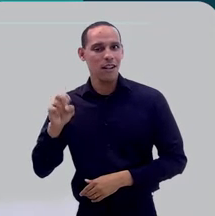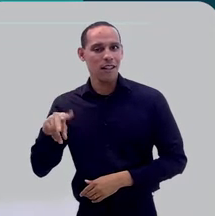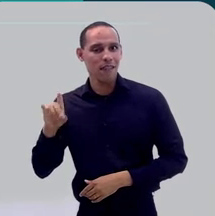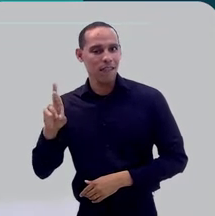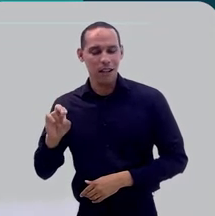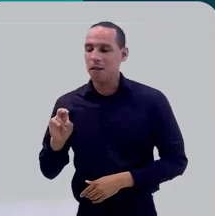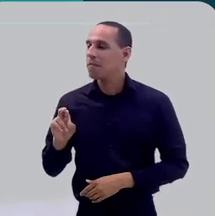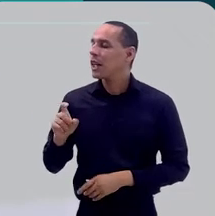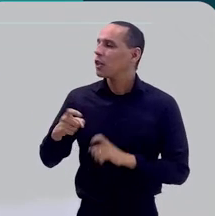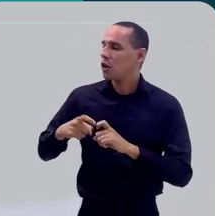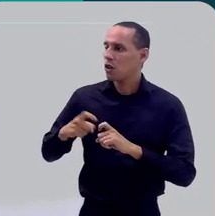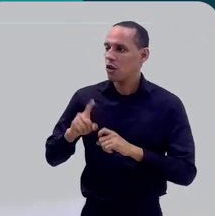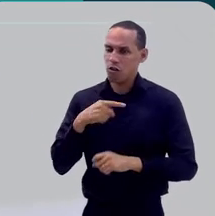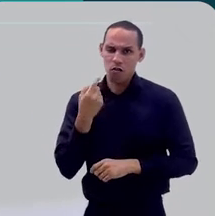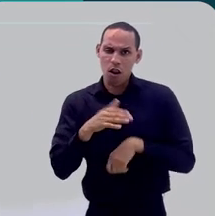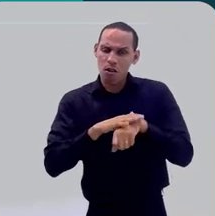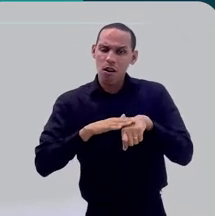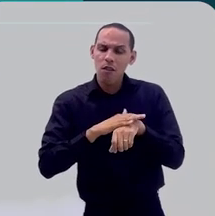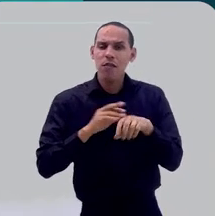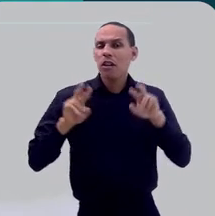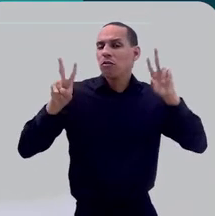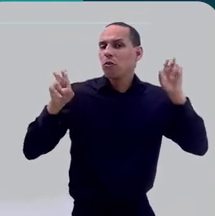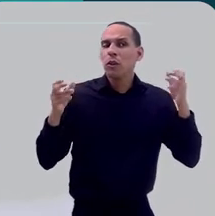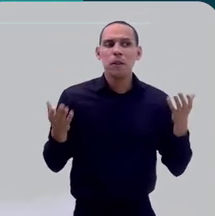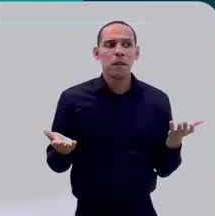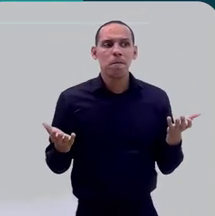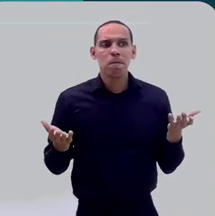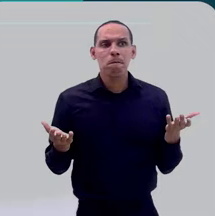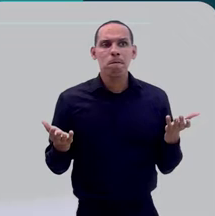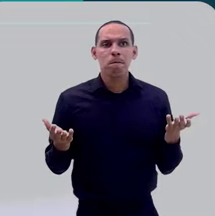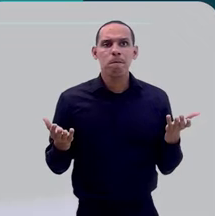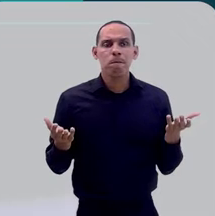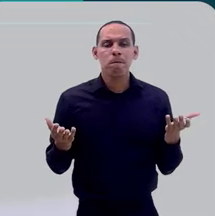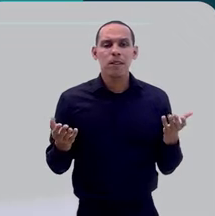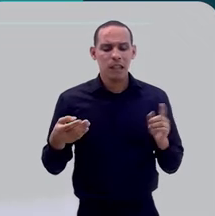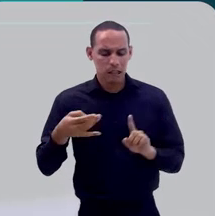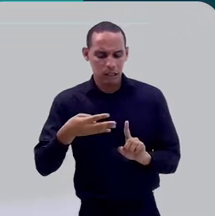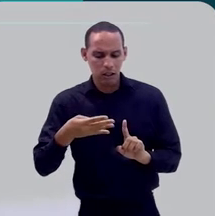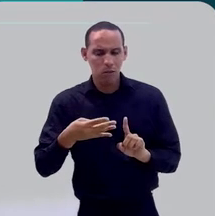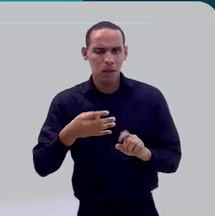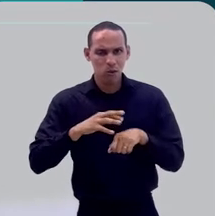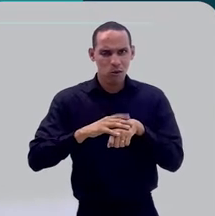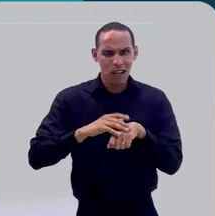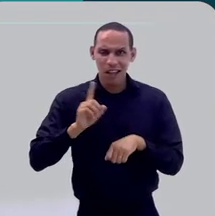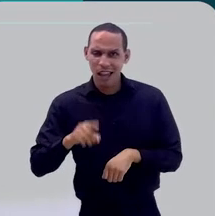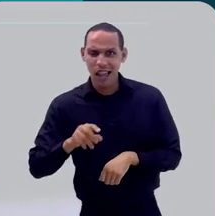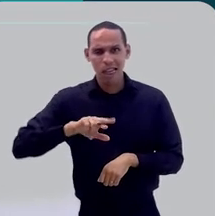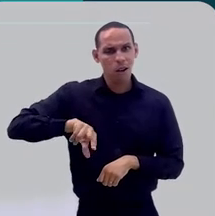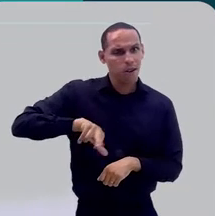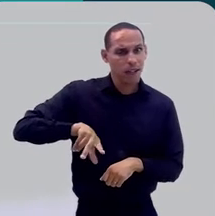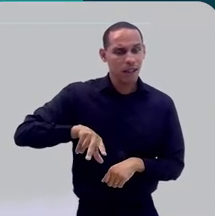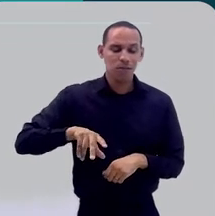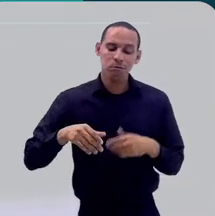Doutora Miriam, a gente estava falando, né, no bloco anterior sobre se a síndrome é doença, se não é e